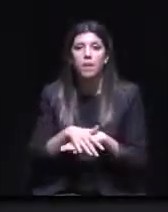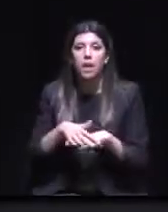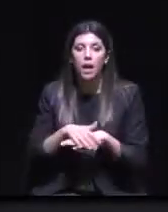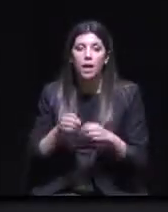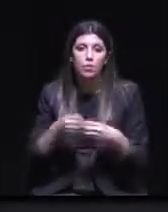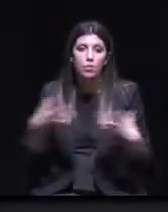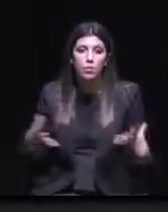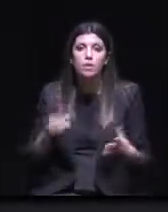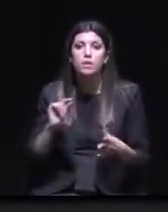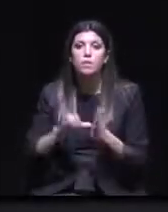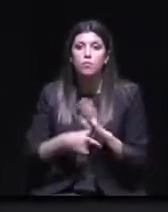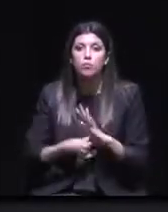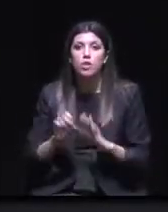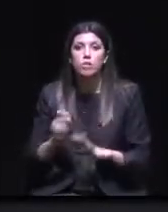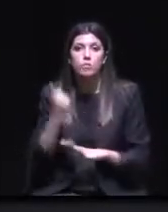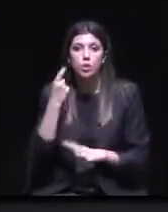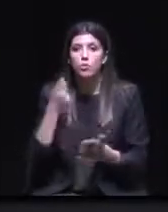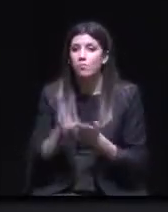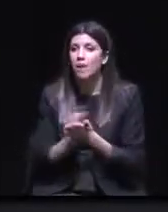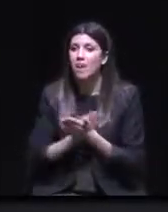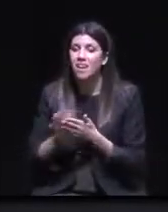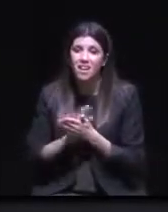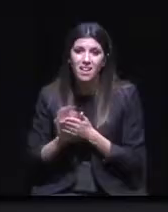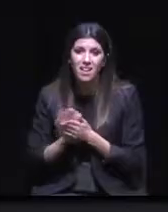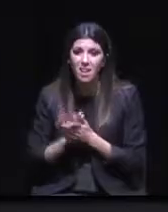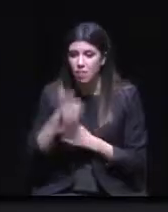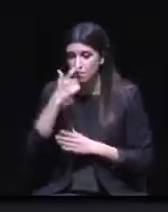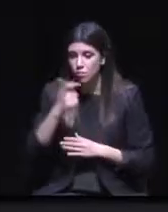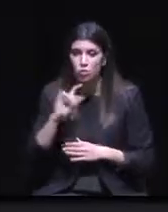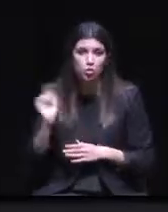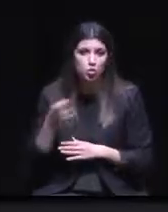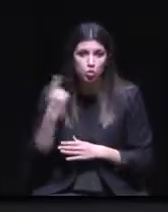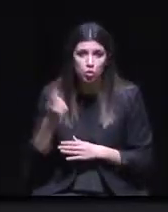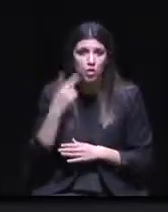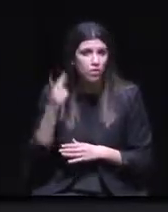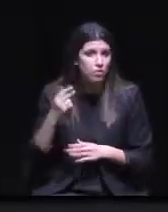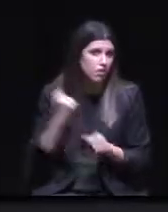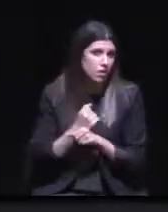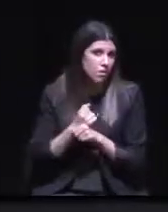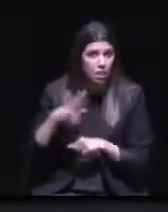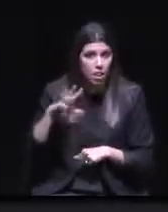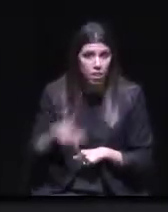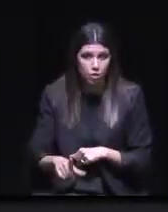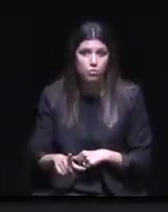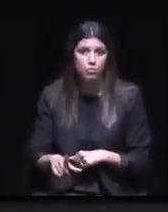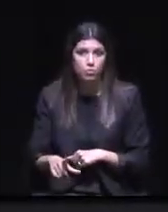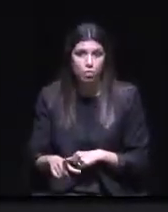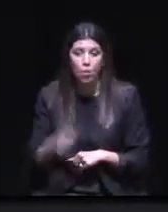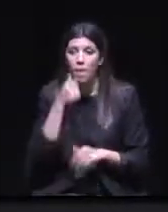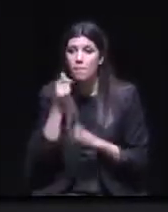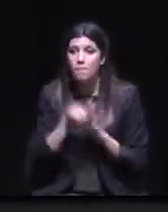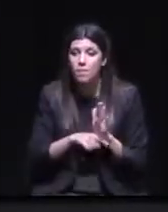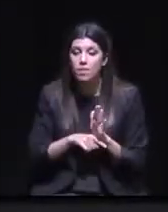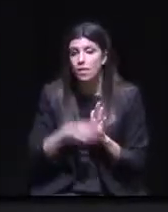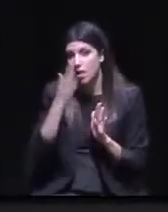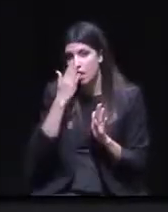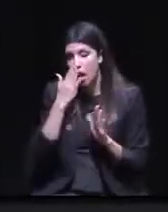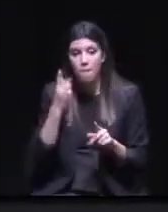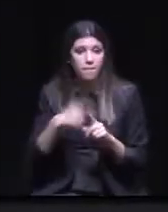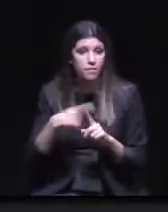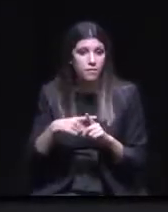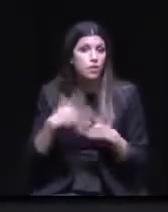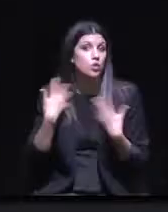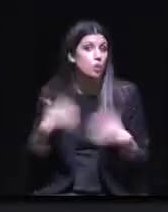do projeto piloto da sua gratuidade para todos os utilizadores que vivem e trabalham em Lisboa, medidas que representarão